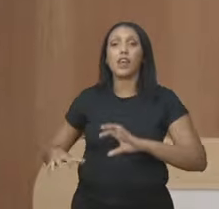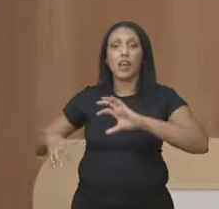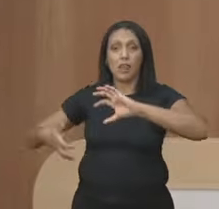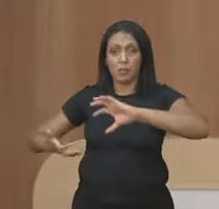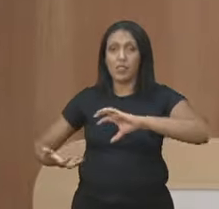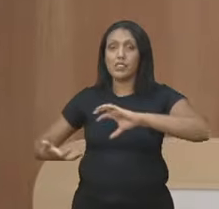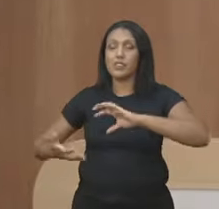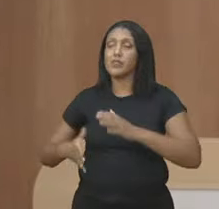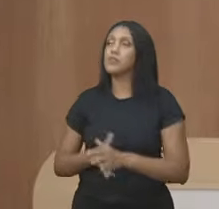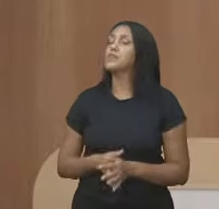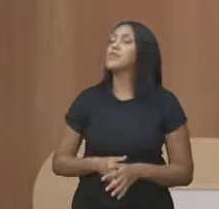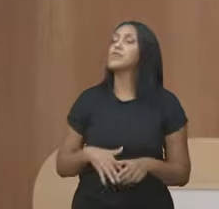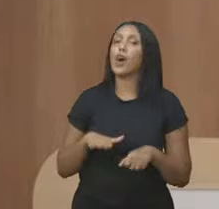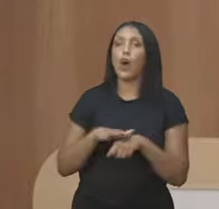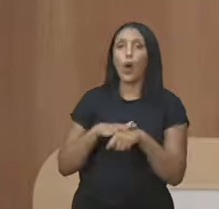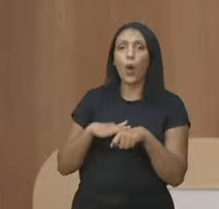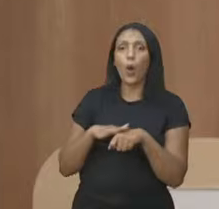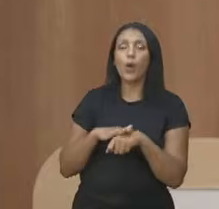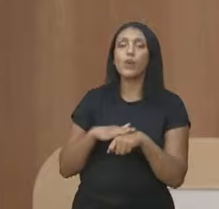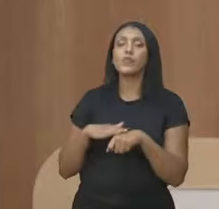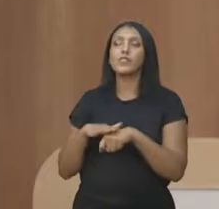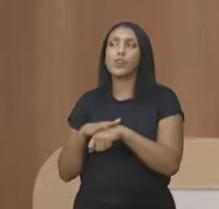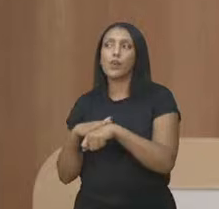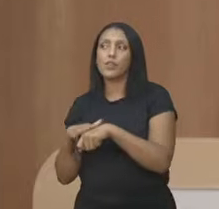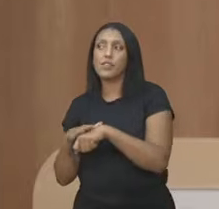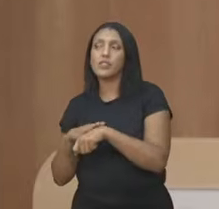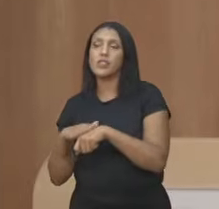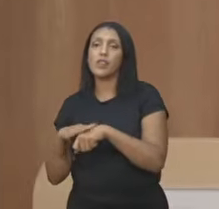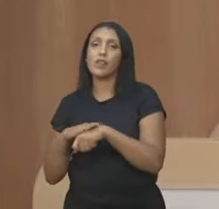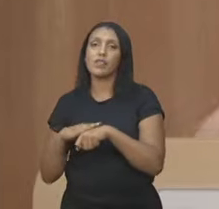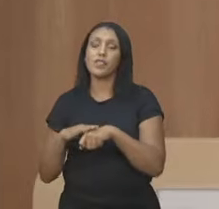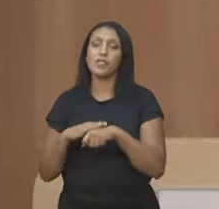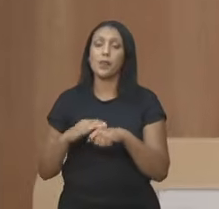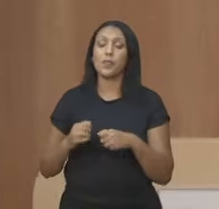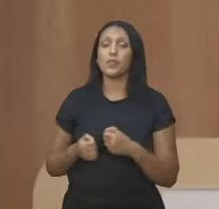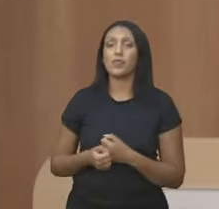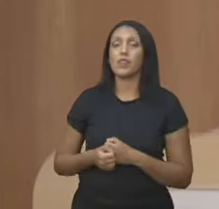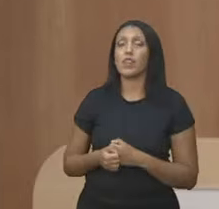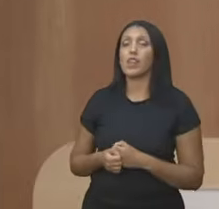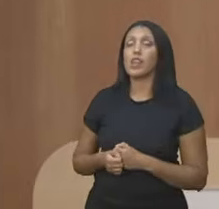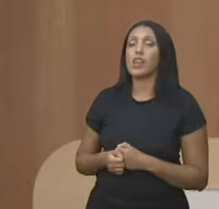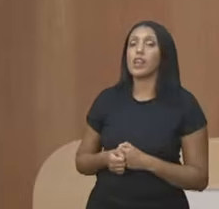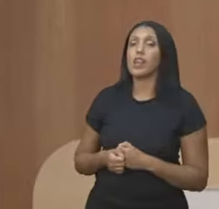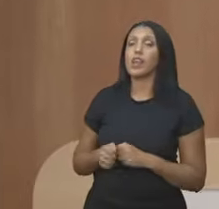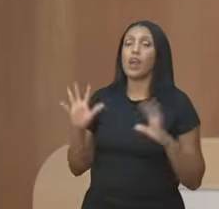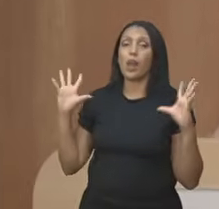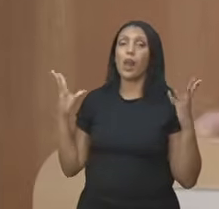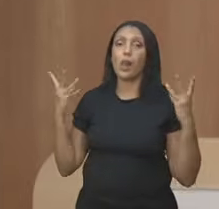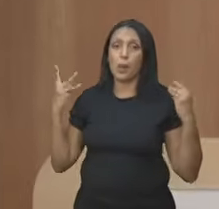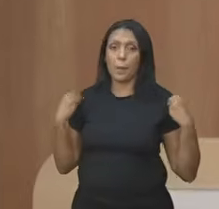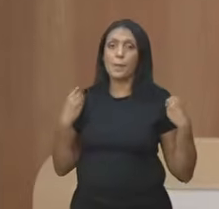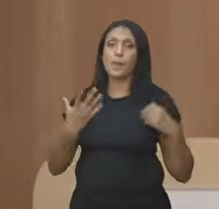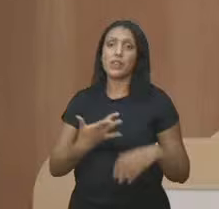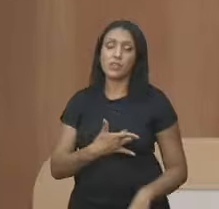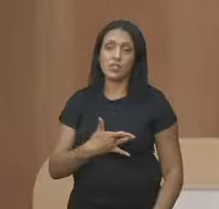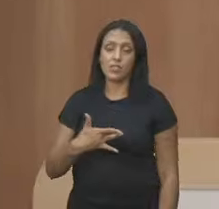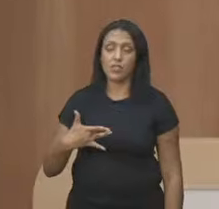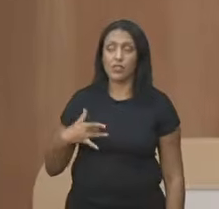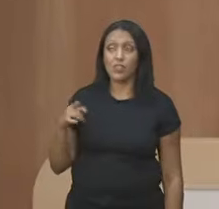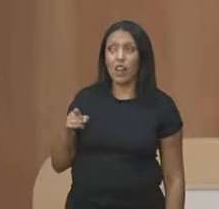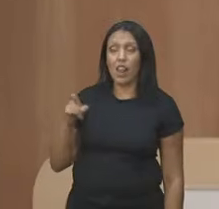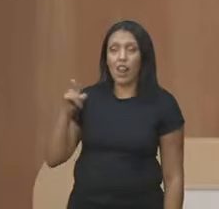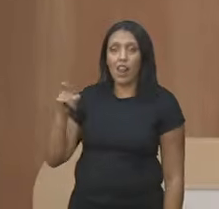Ele nos recebeu lá no gabinete dele e nos deu a oportunidade de levar uma demanda muito importante aqui de Jacareí, que até então não